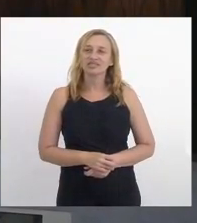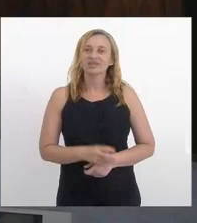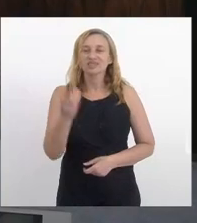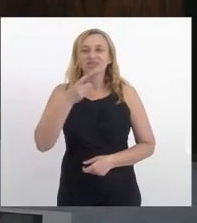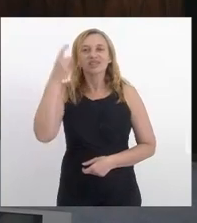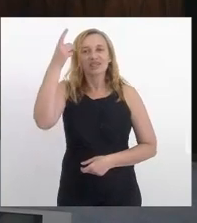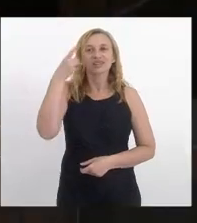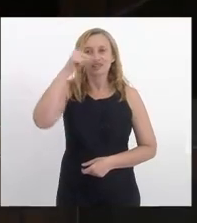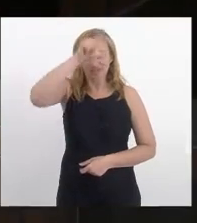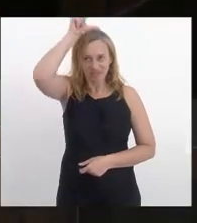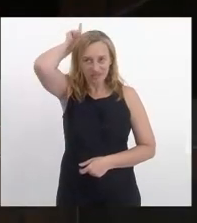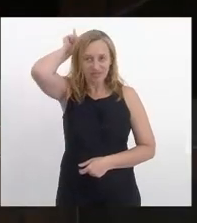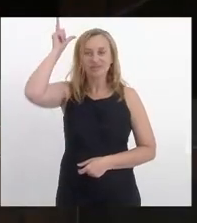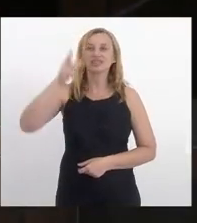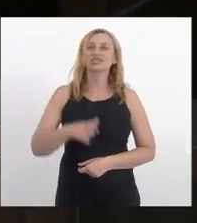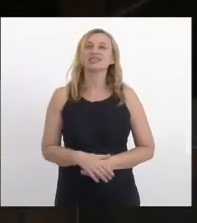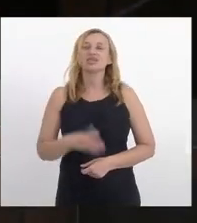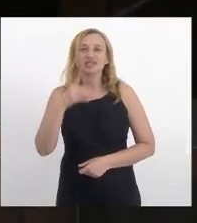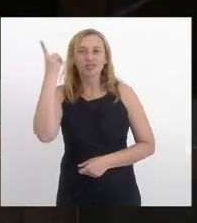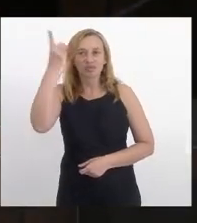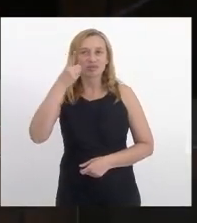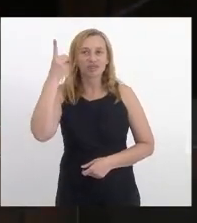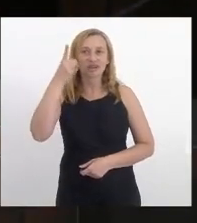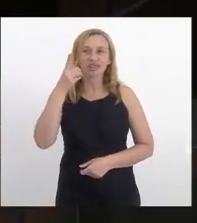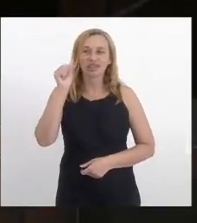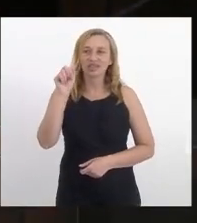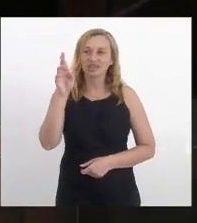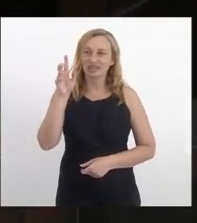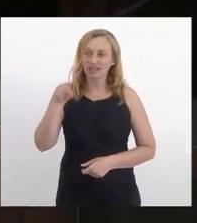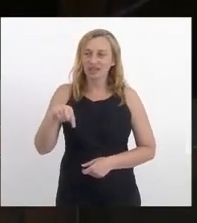Deputado Luiz Paulo, deputado André Correia,